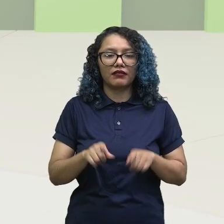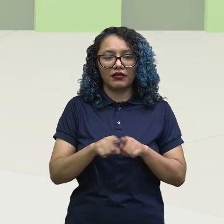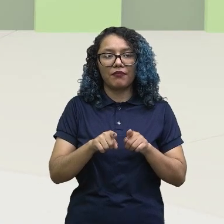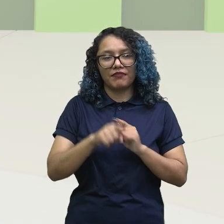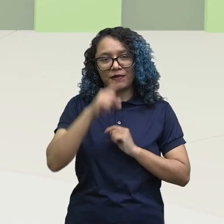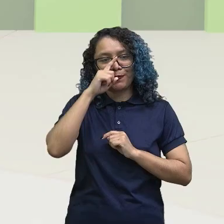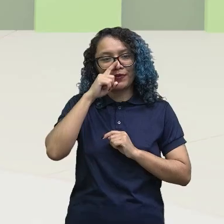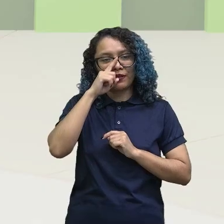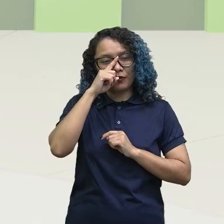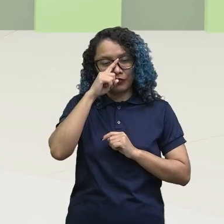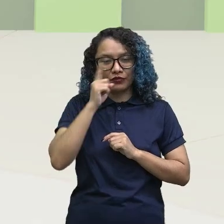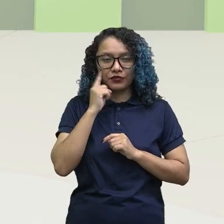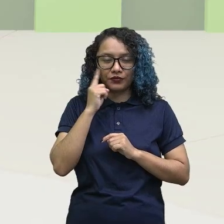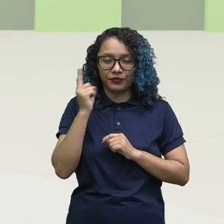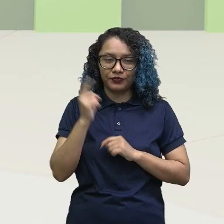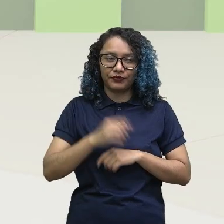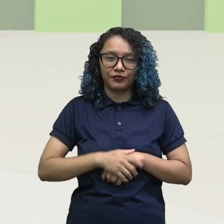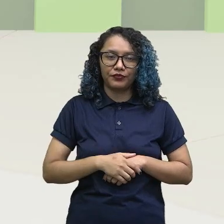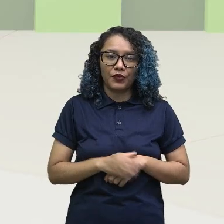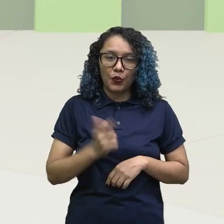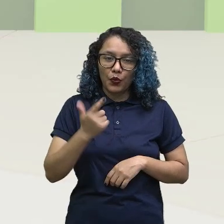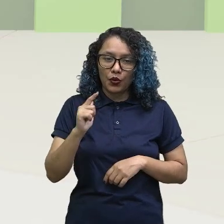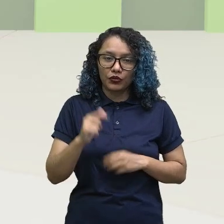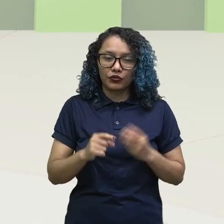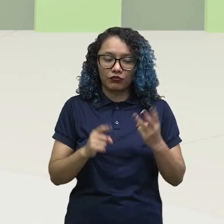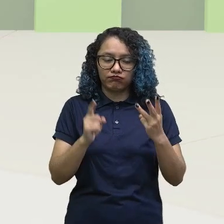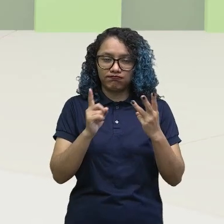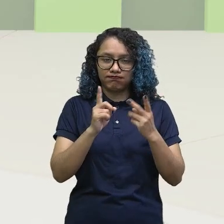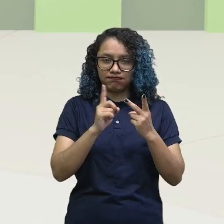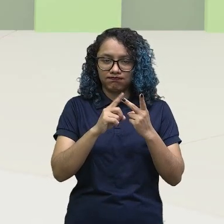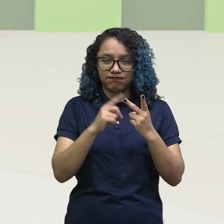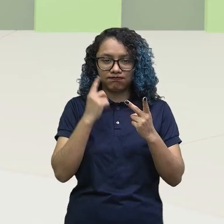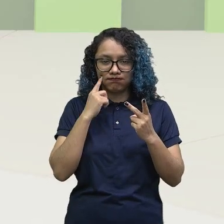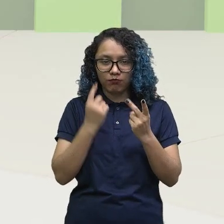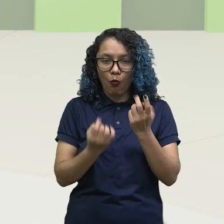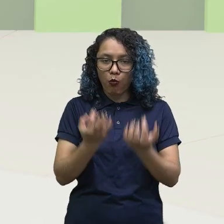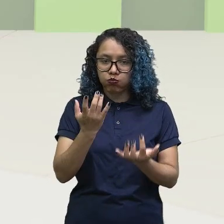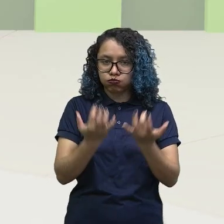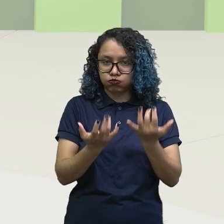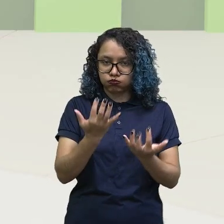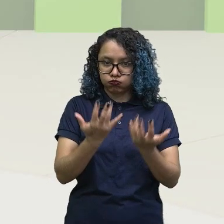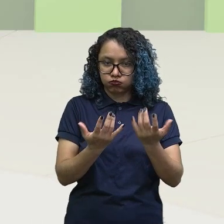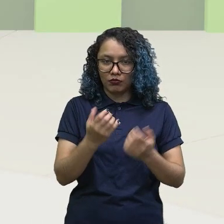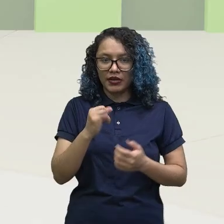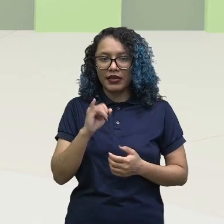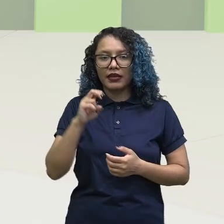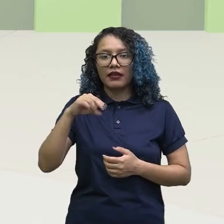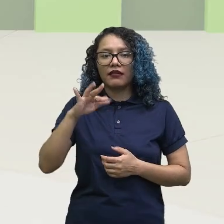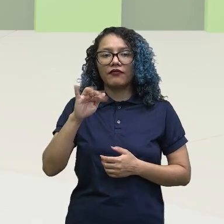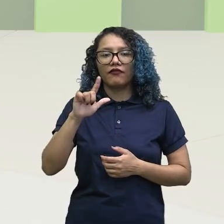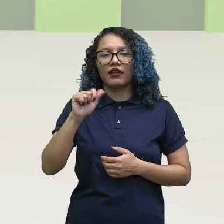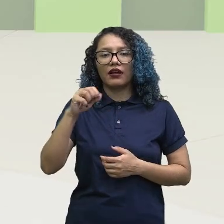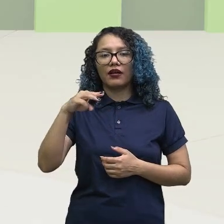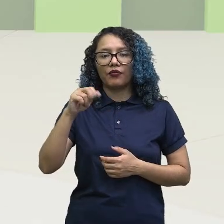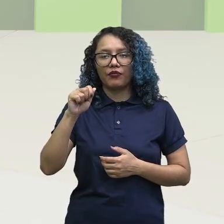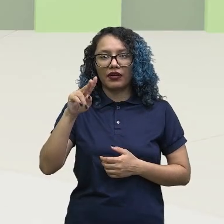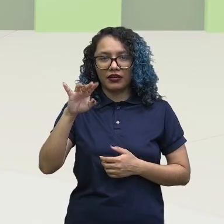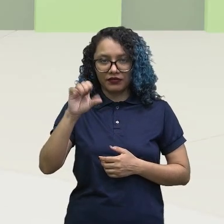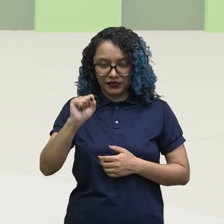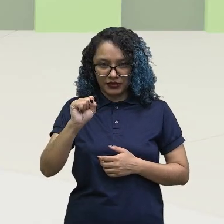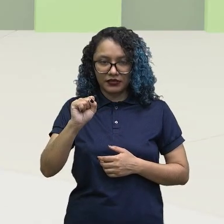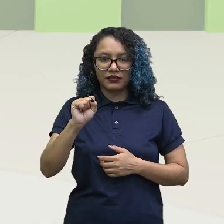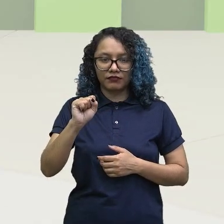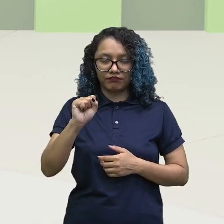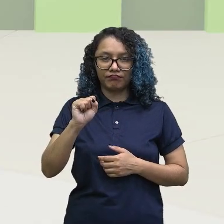perigoso. A gente tem ali os inflamáveis também. Os inflamáveis, eles são